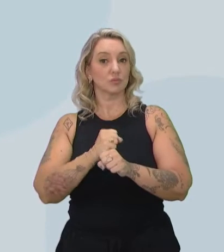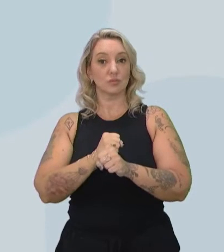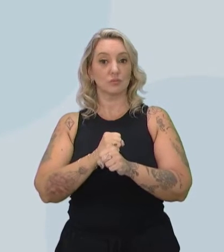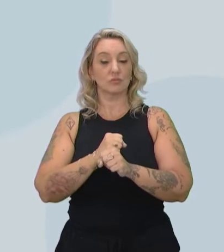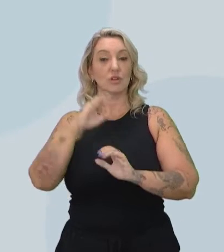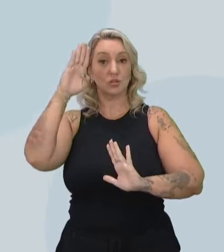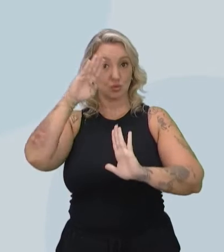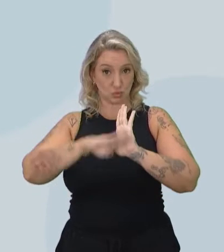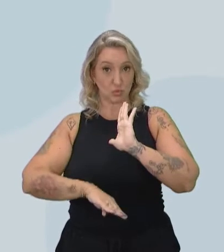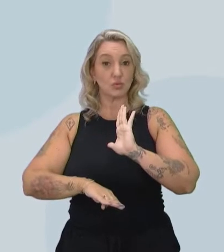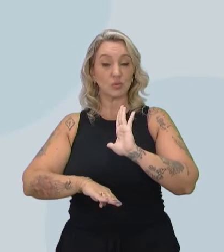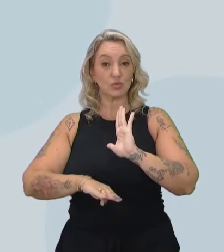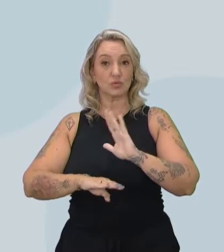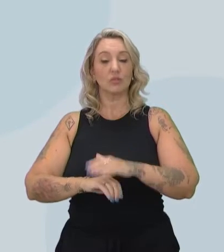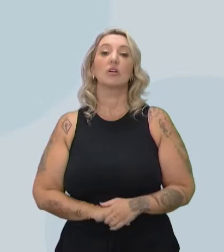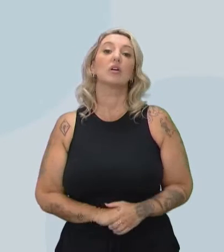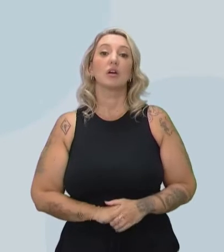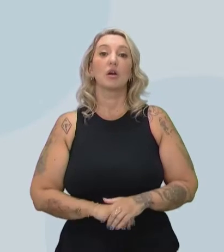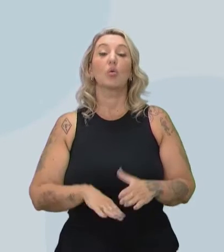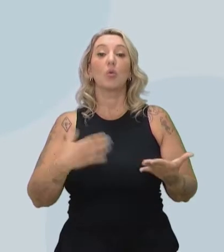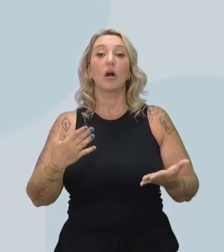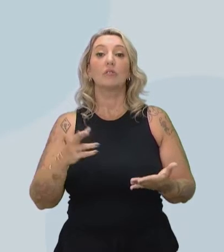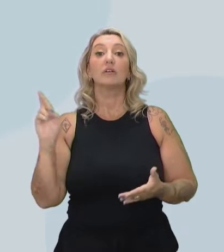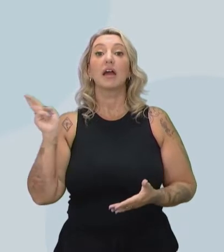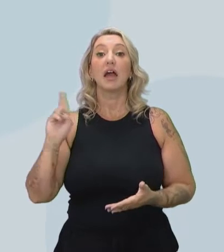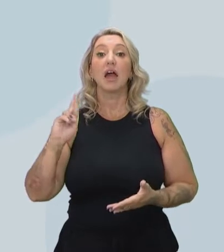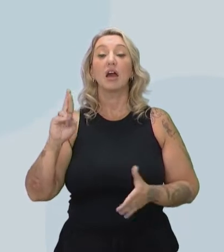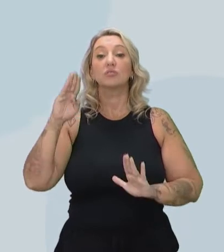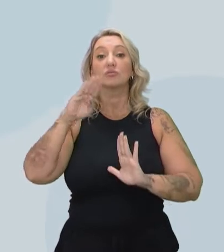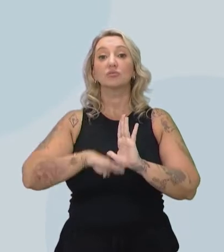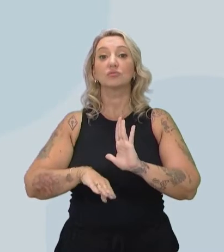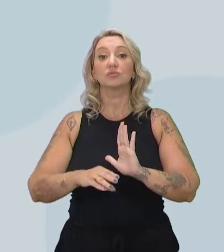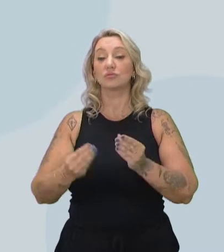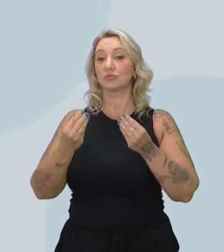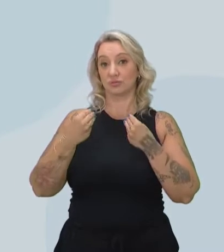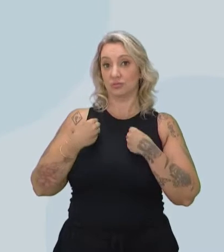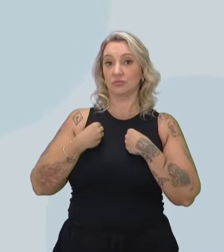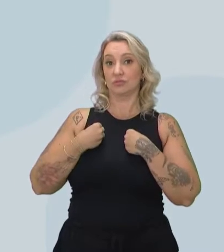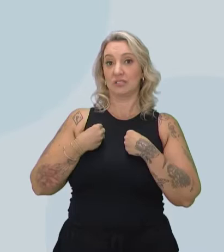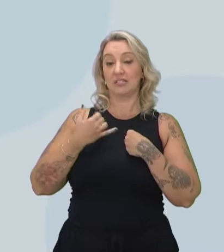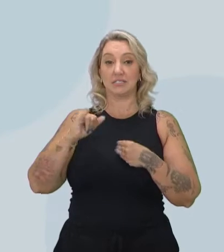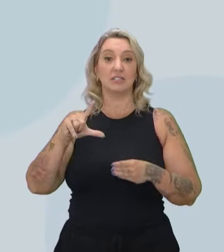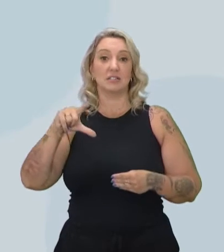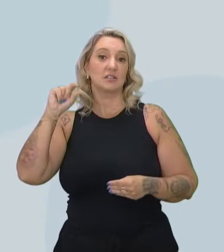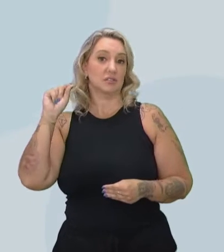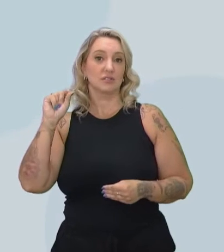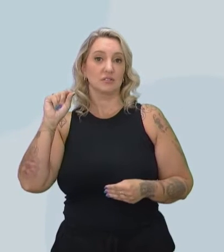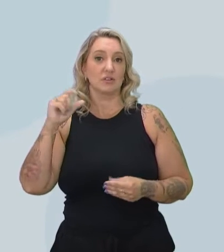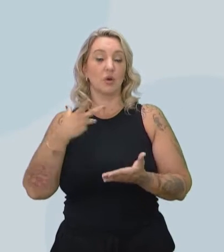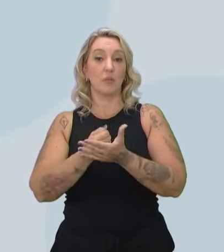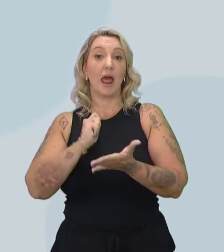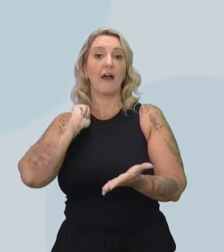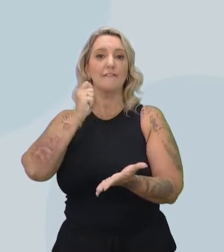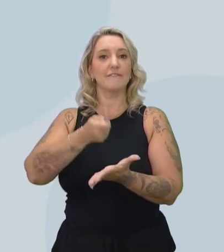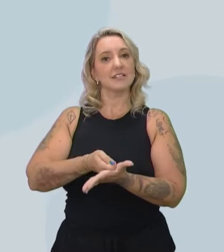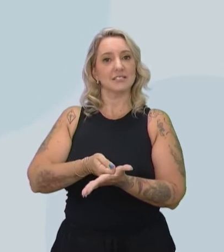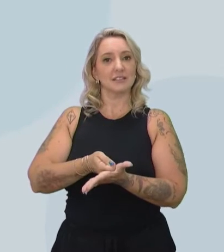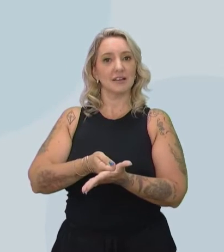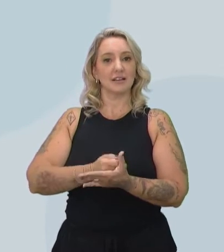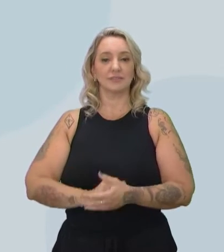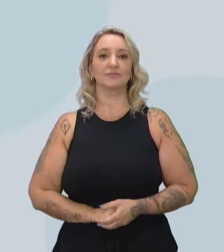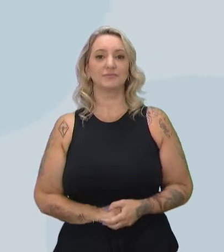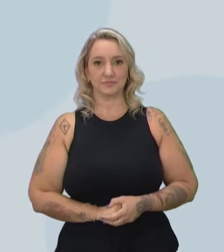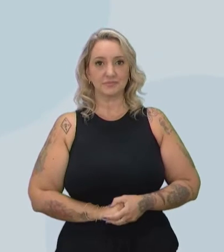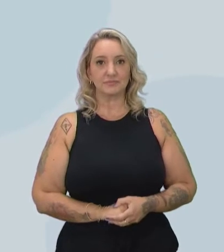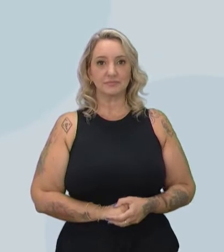com desconto e qual o valor em reais do desconto recebido caso opte pela compra à vista?